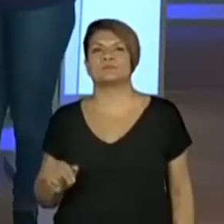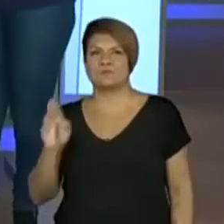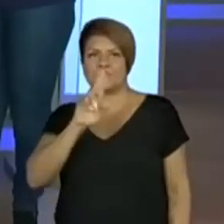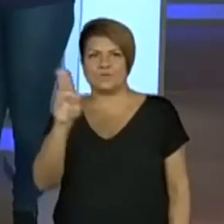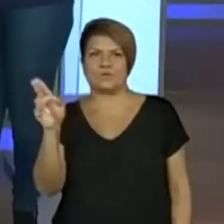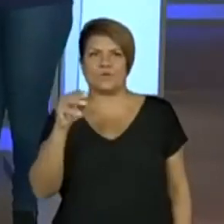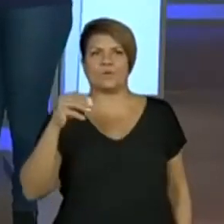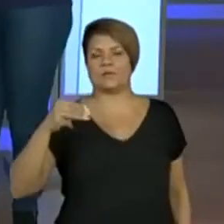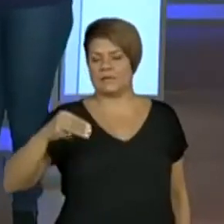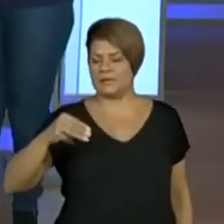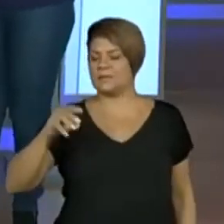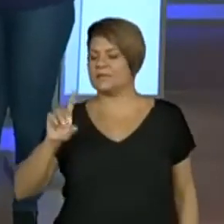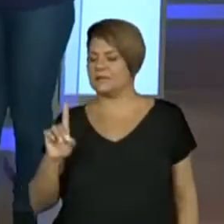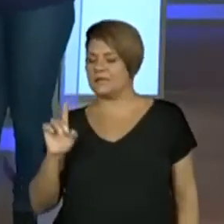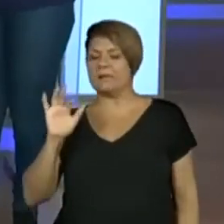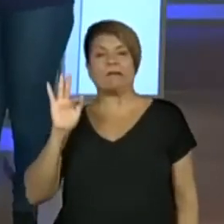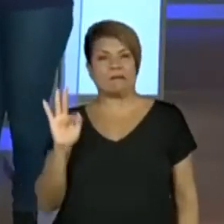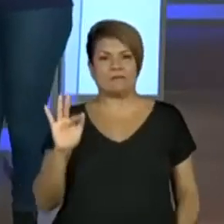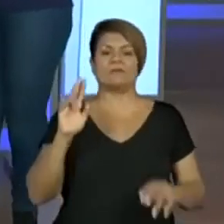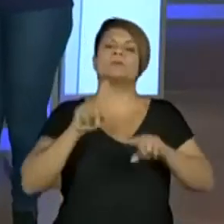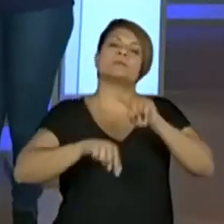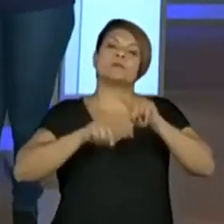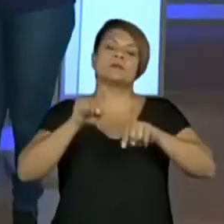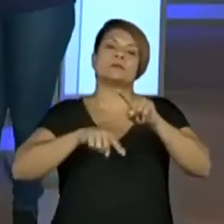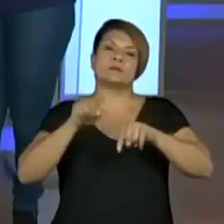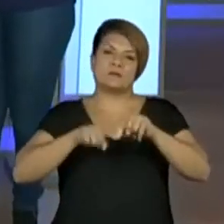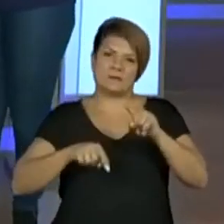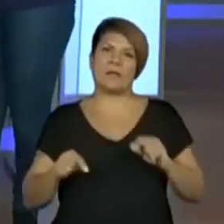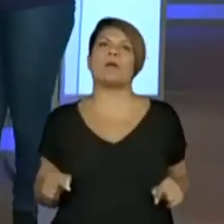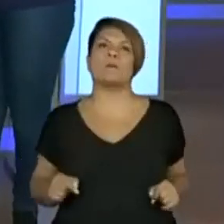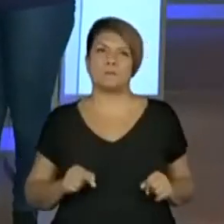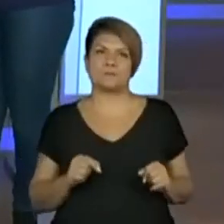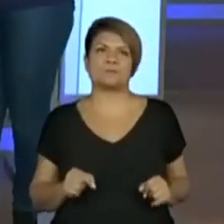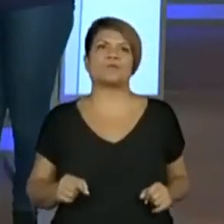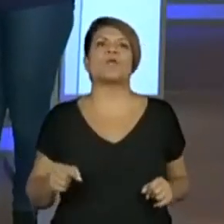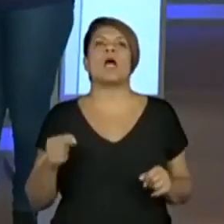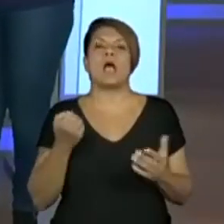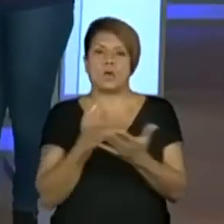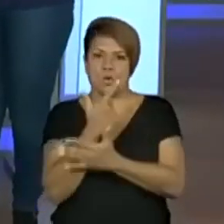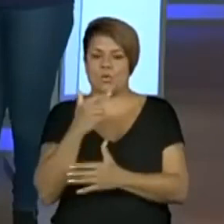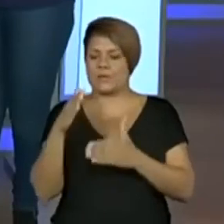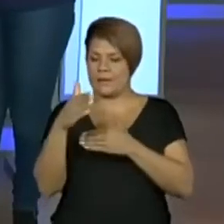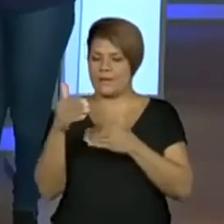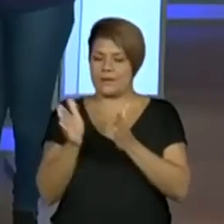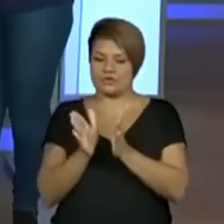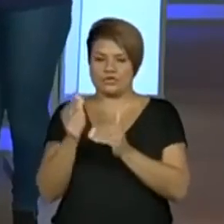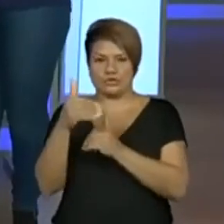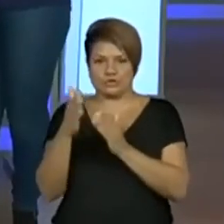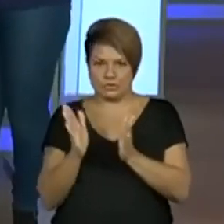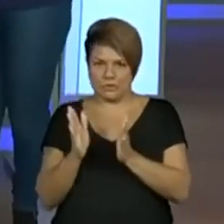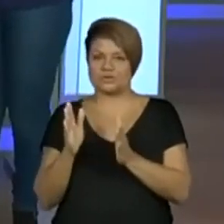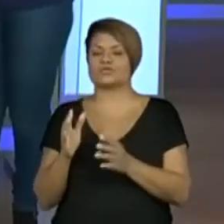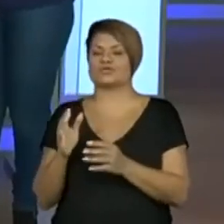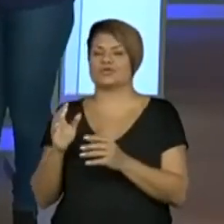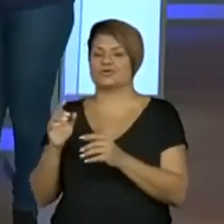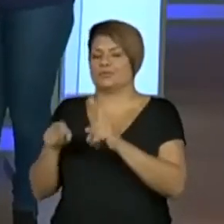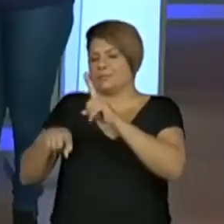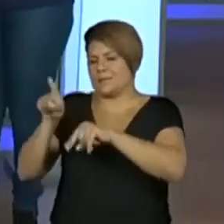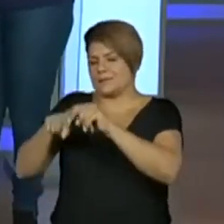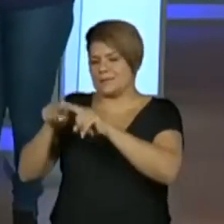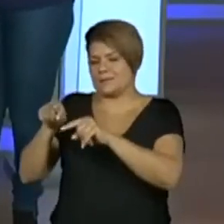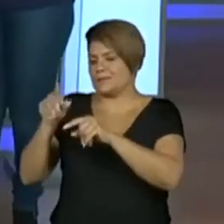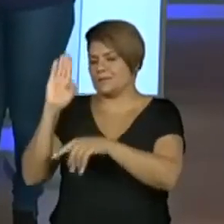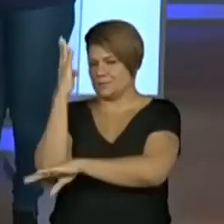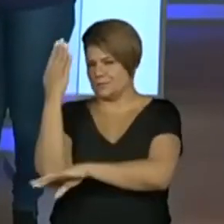ia falar justamente do material ali que ele é produzido por que tem gente falar compra caixinha de madeira não né ele tem